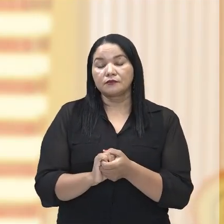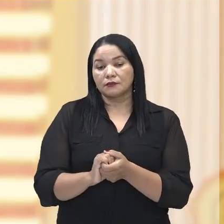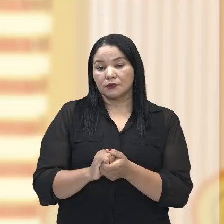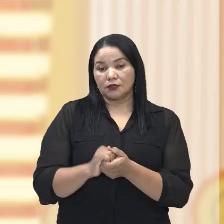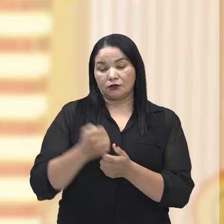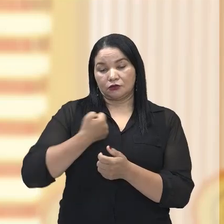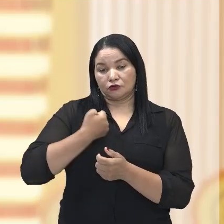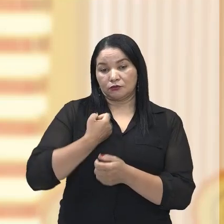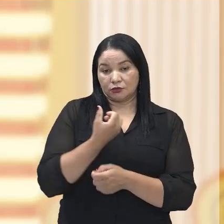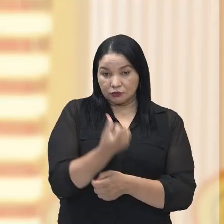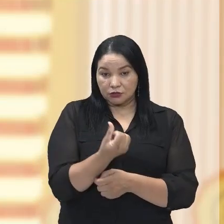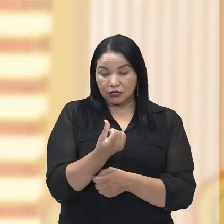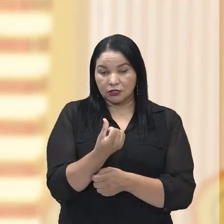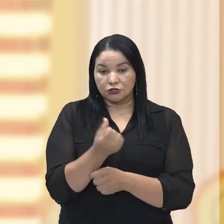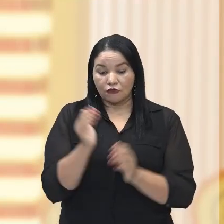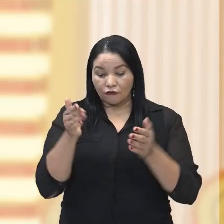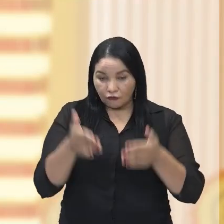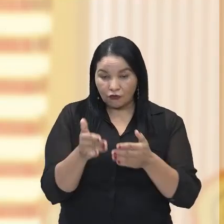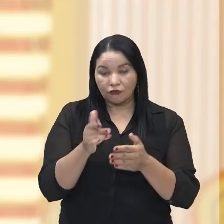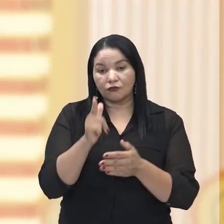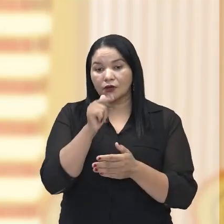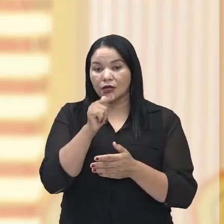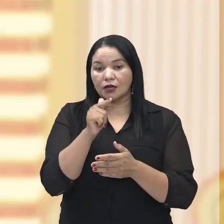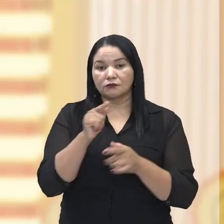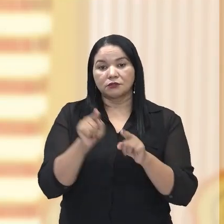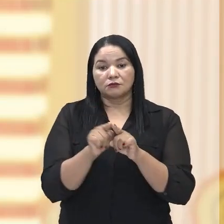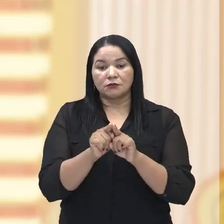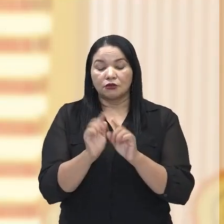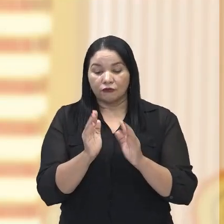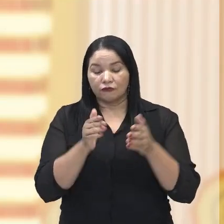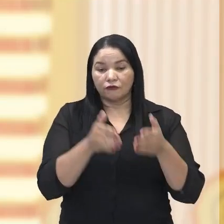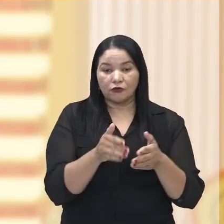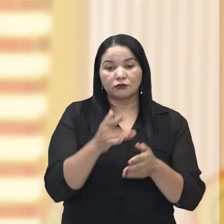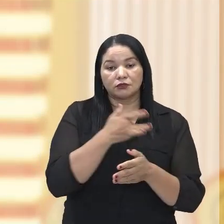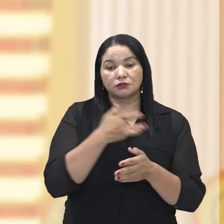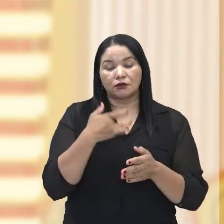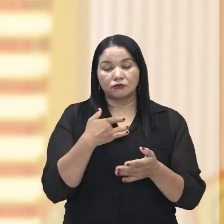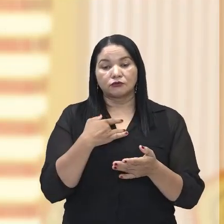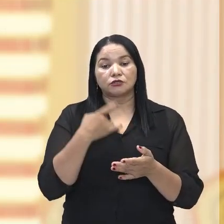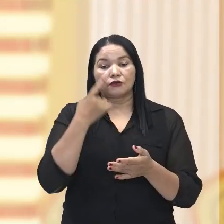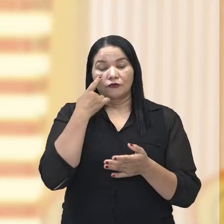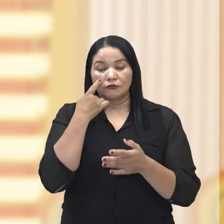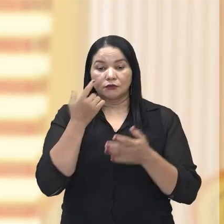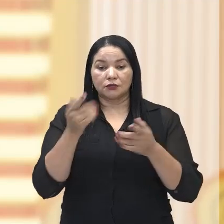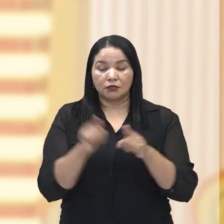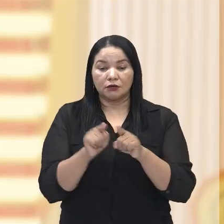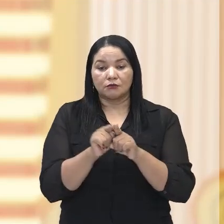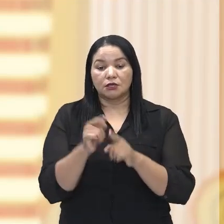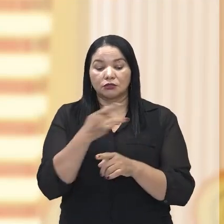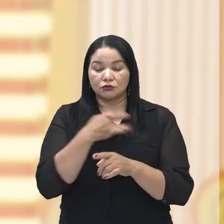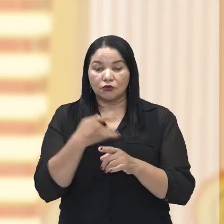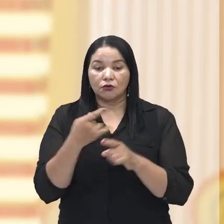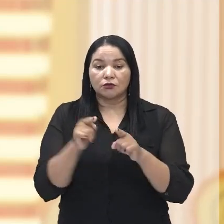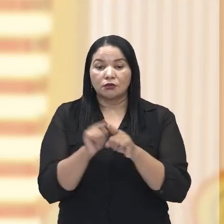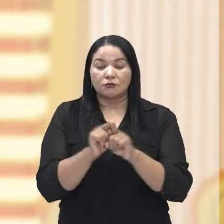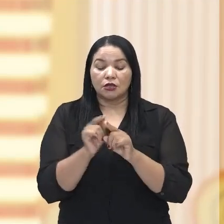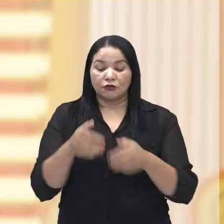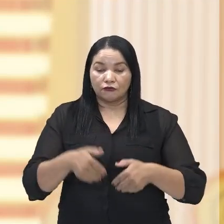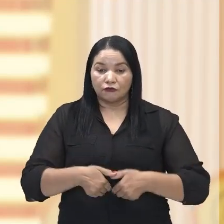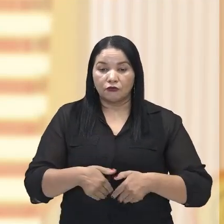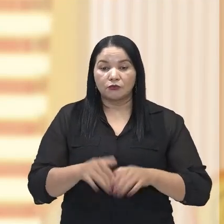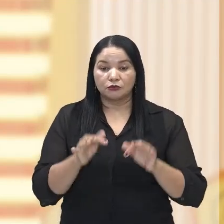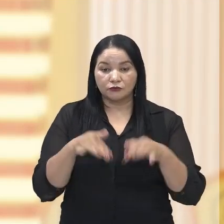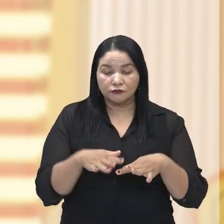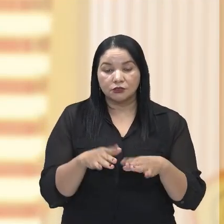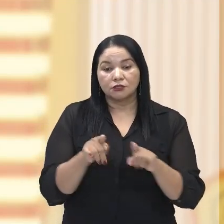foco é na água. Nós também vimos o foco na saúde, no bem-estar, na fome e erradicar